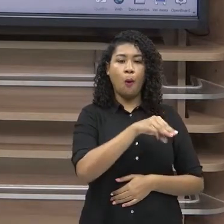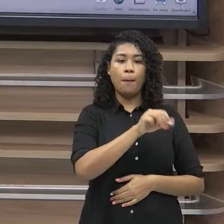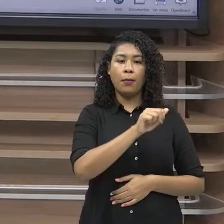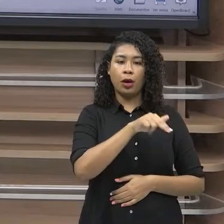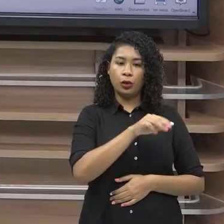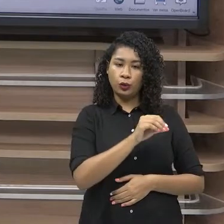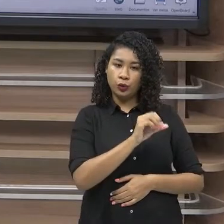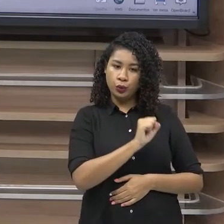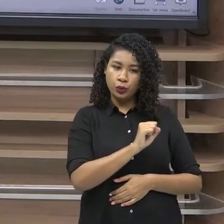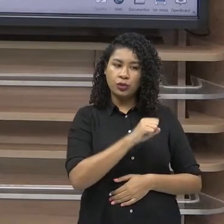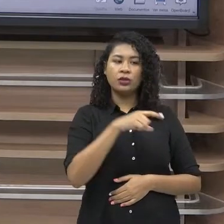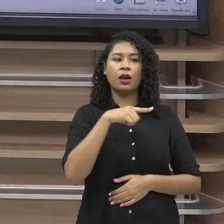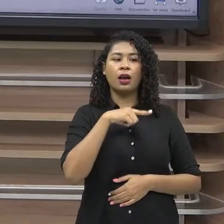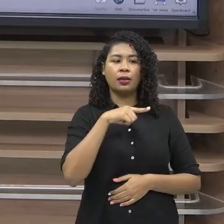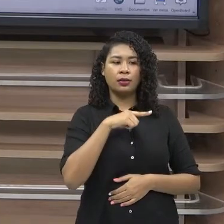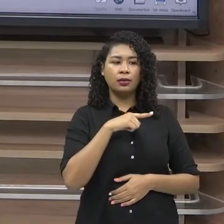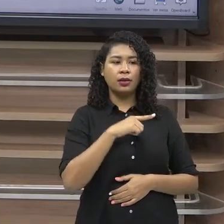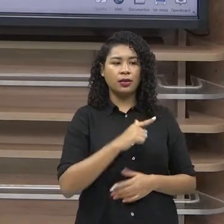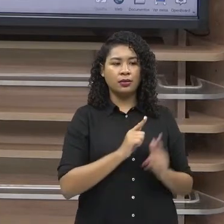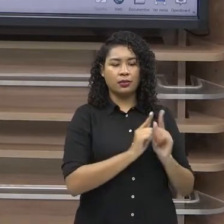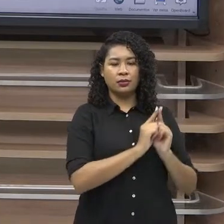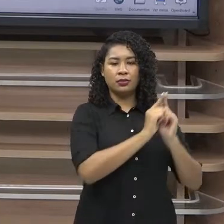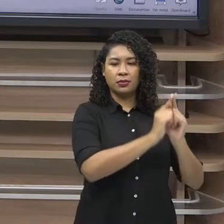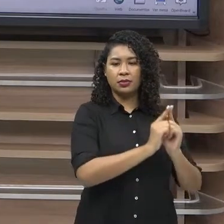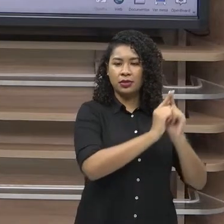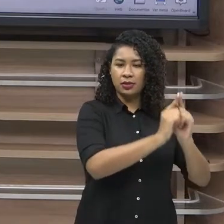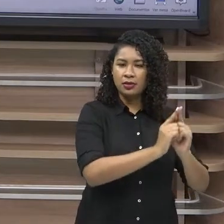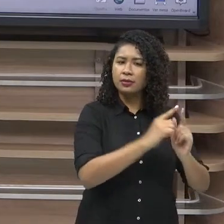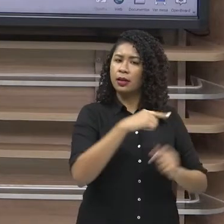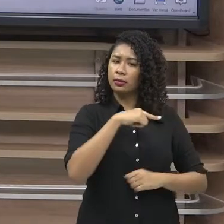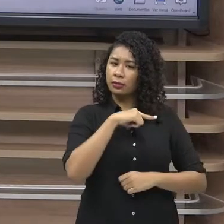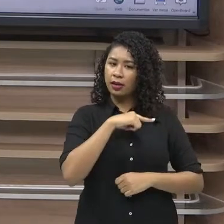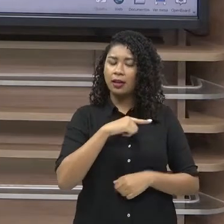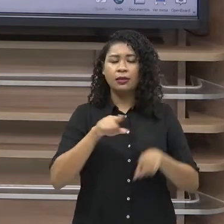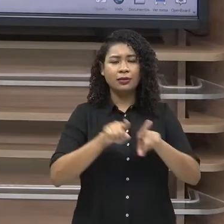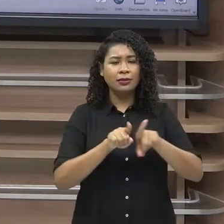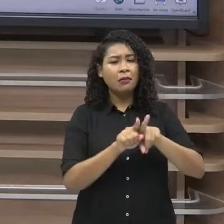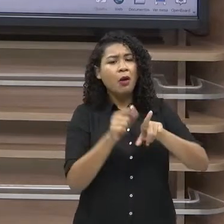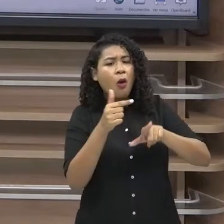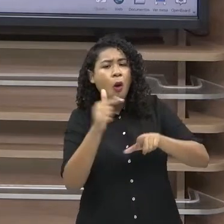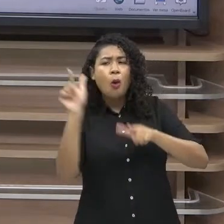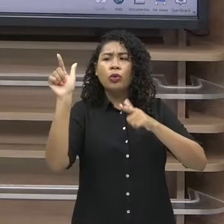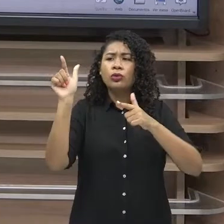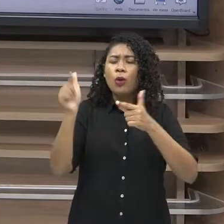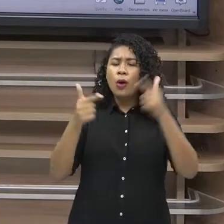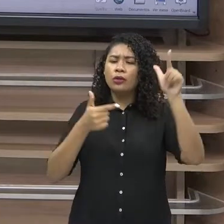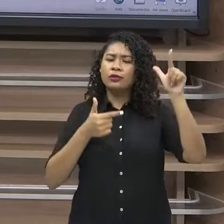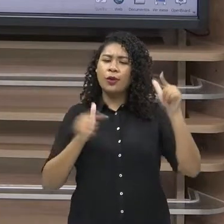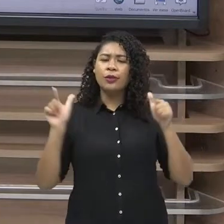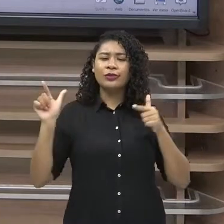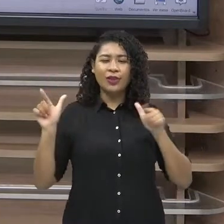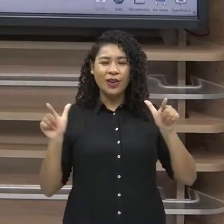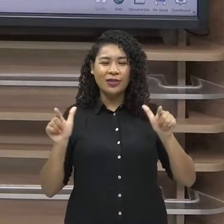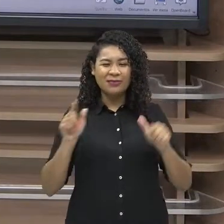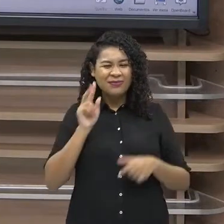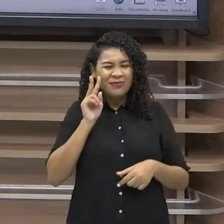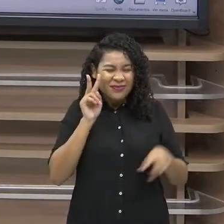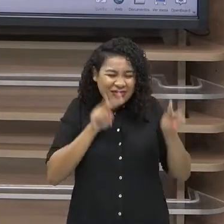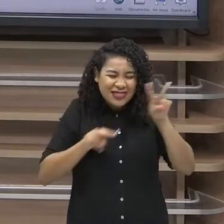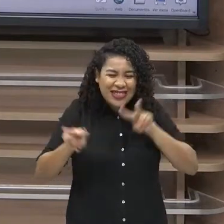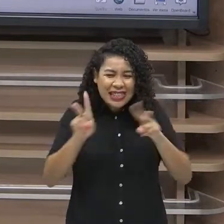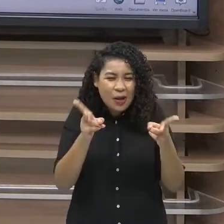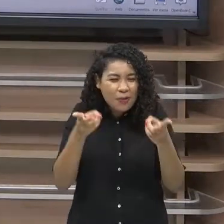e outras igrejas tradicionais têm suas celebrações eucarísticas, né? Então, essa miscelânea, essa